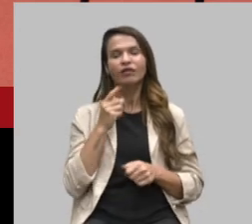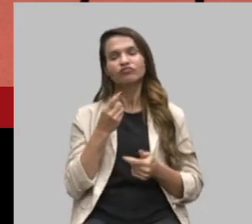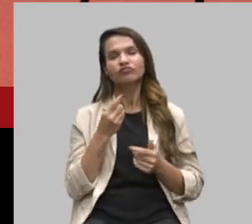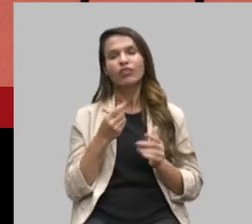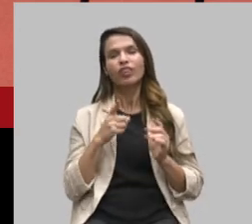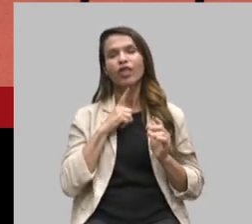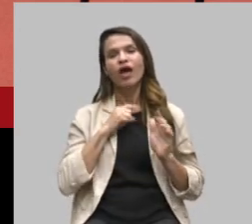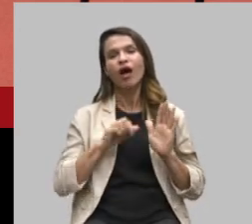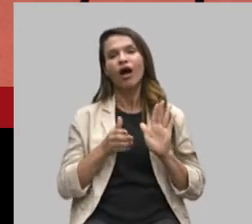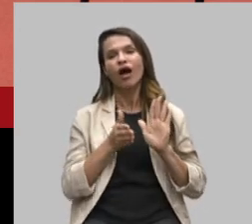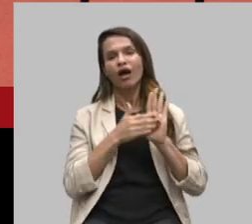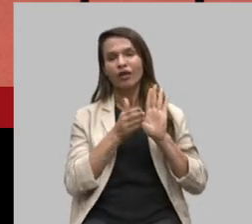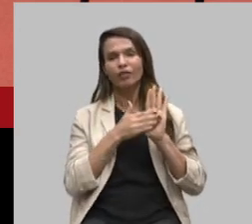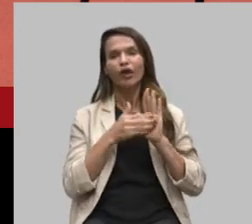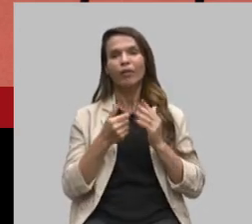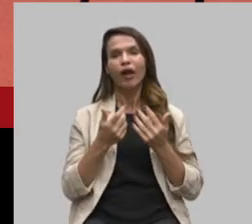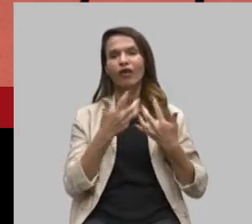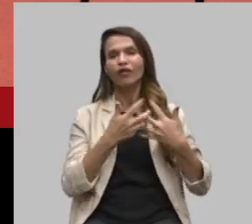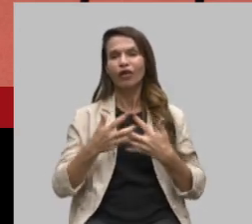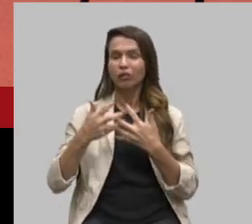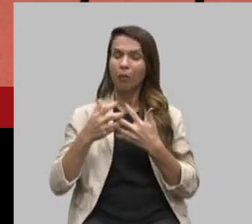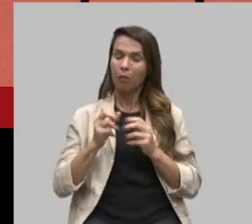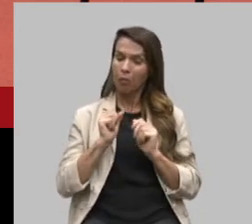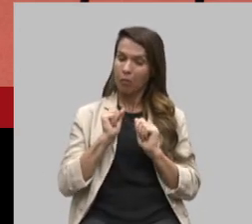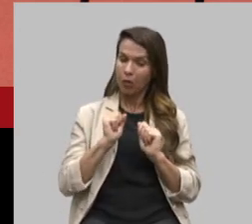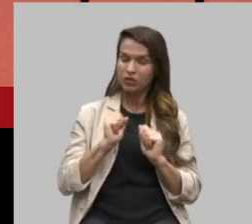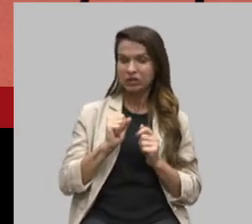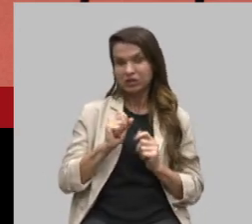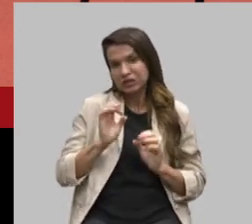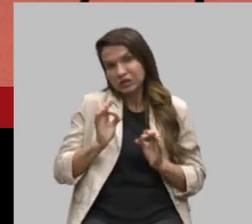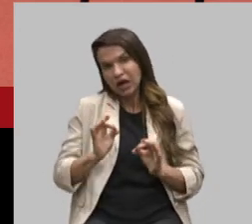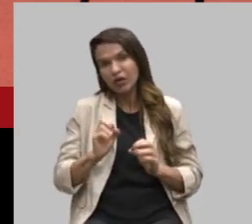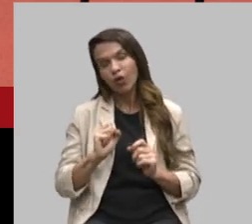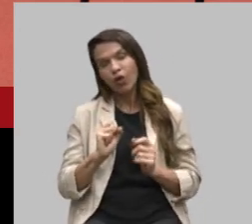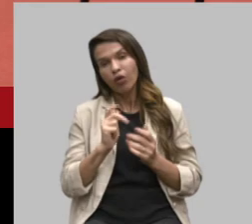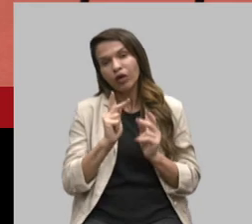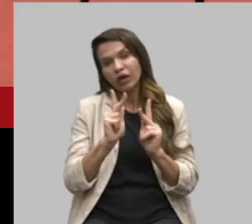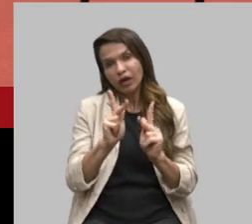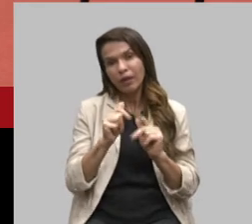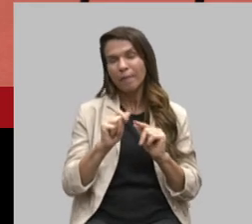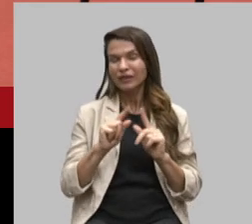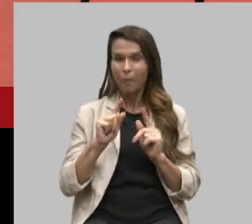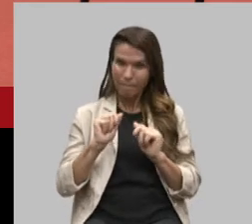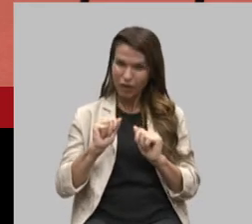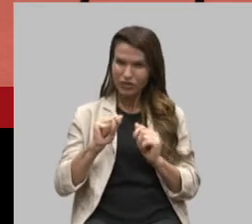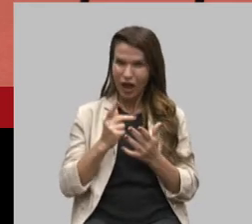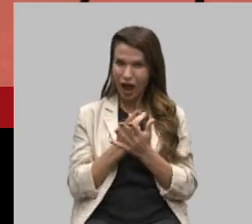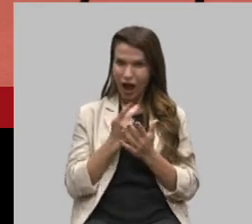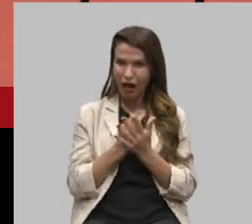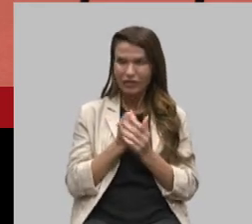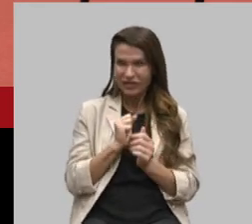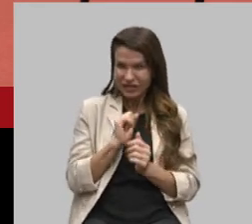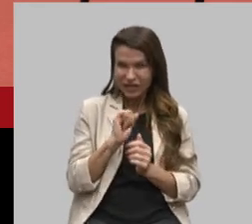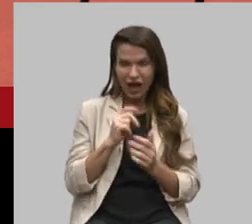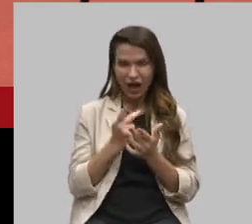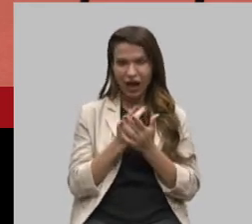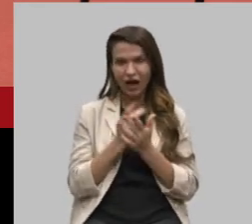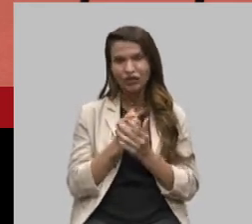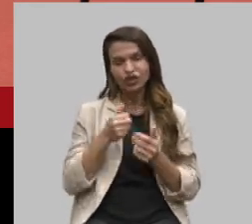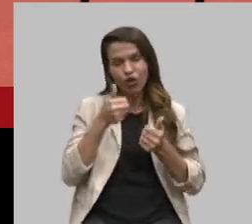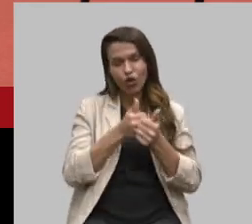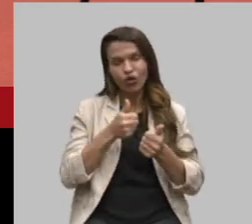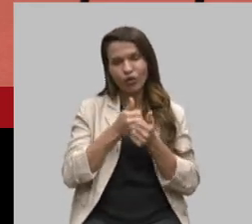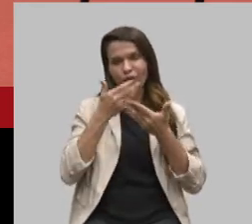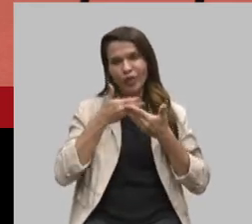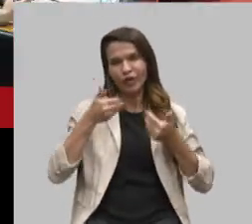funcionar pode ser que dê certo pode pode ser que não dê mas se der certo a gente tentou a gente lutou por melhoria é isso